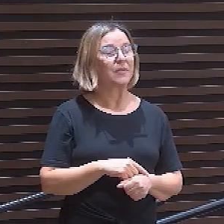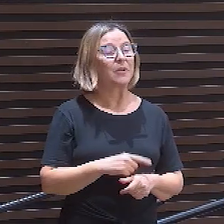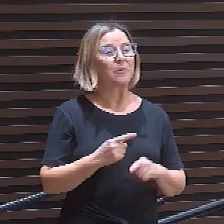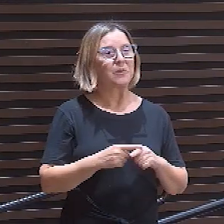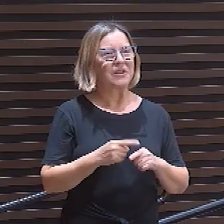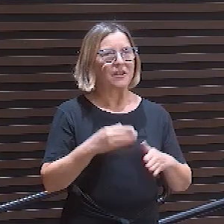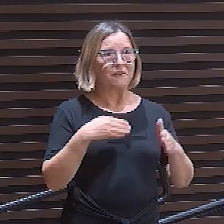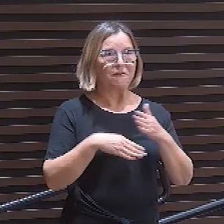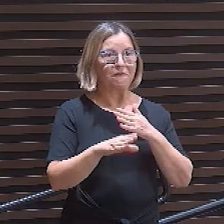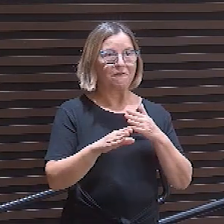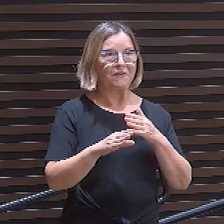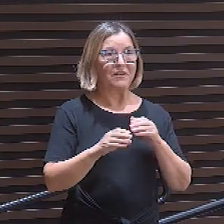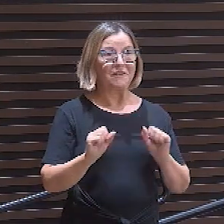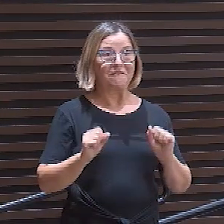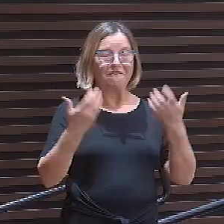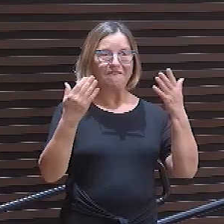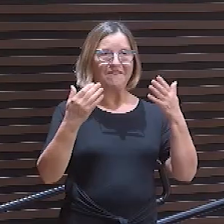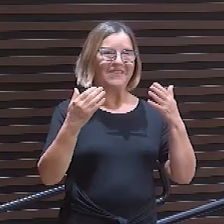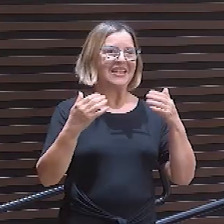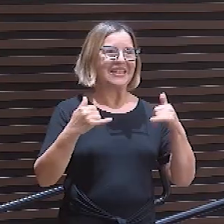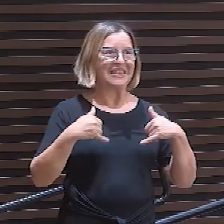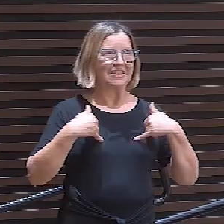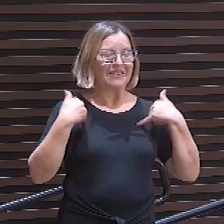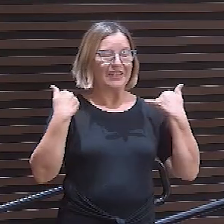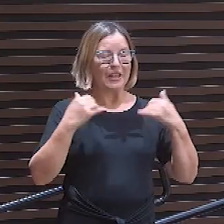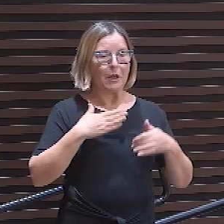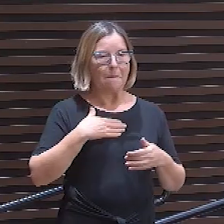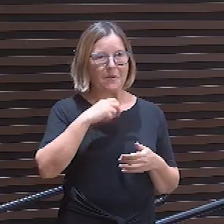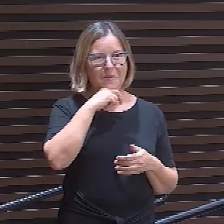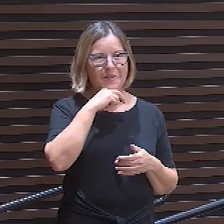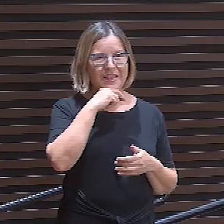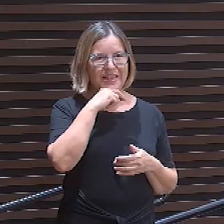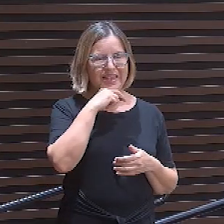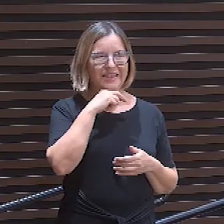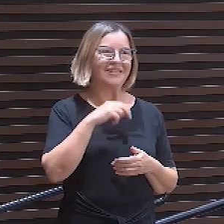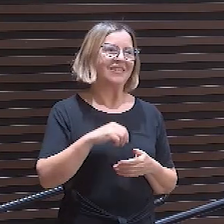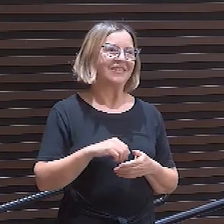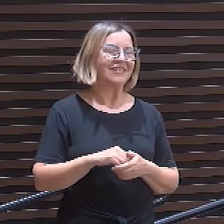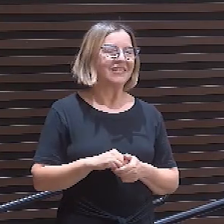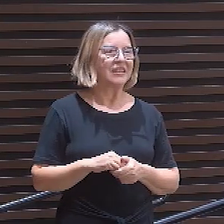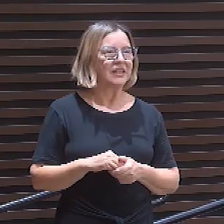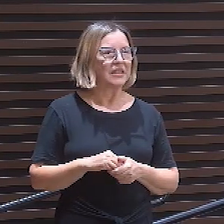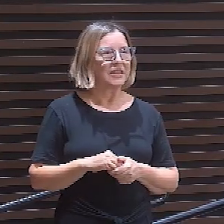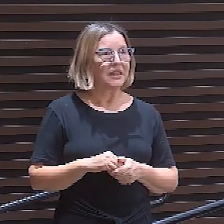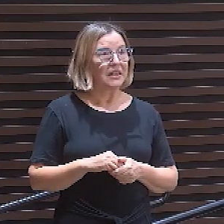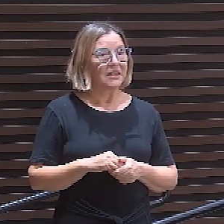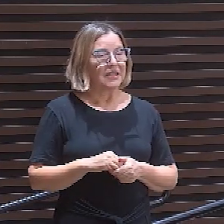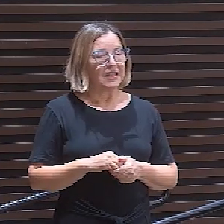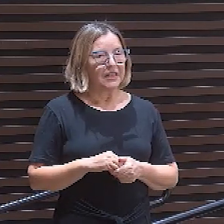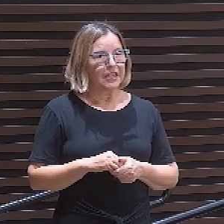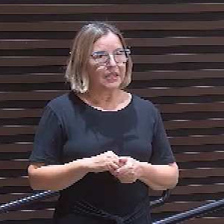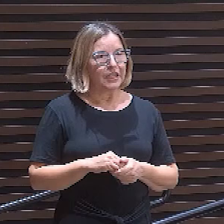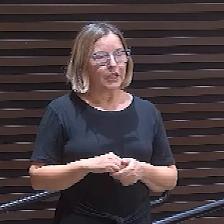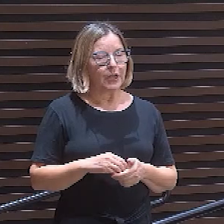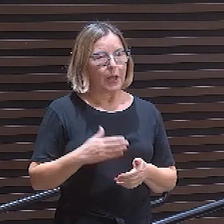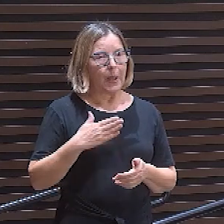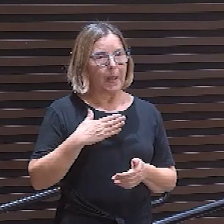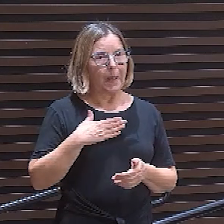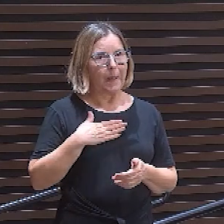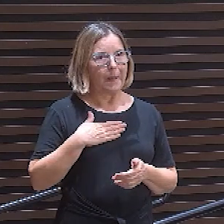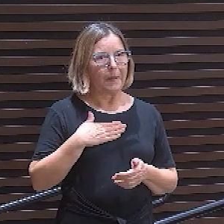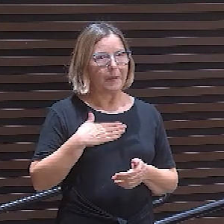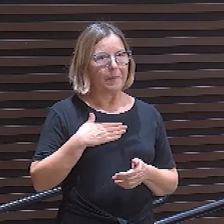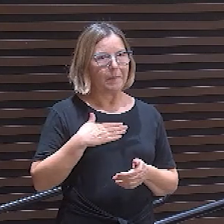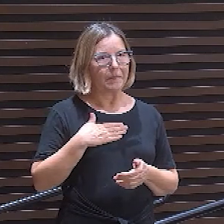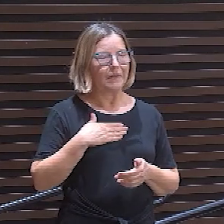de 1 ano, e a minha netinha fez 7 anos, e o meu filho contou uma história que ela